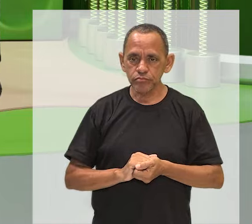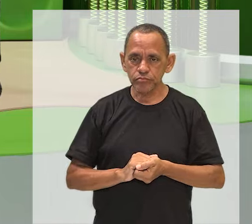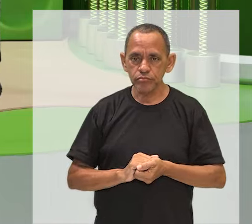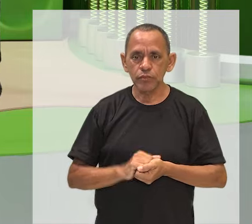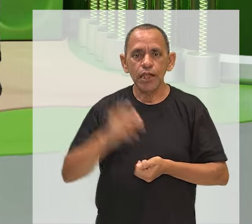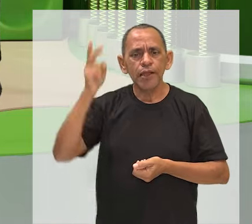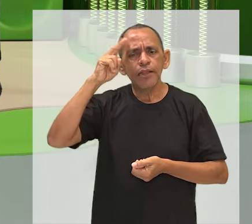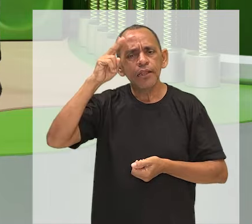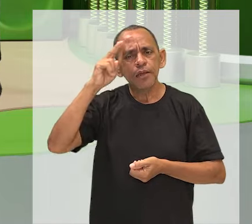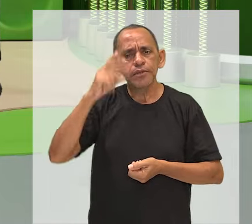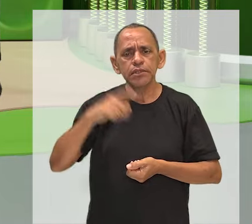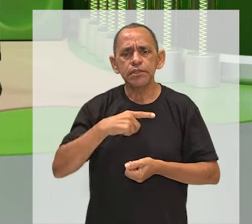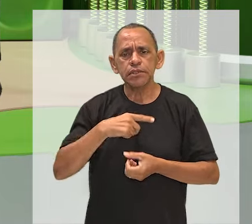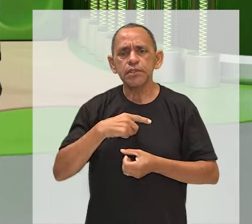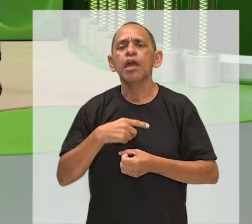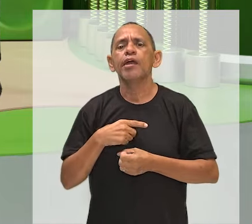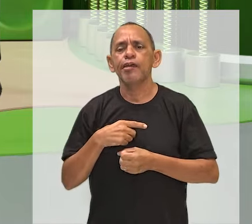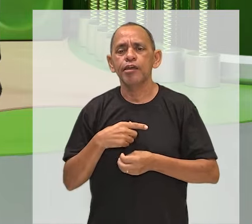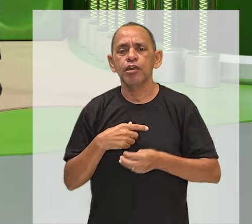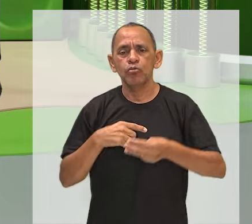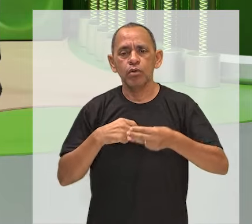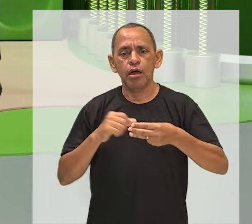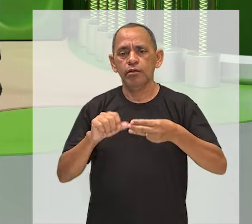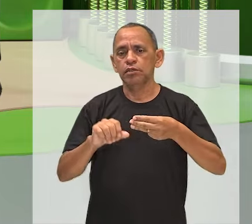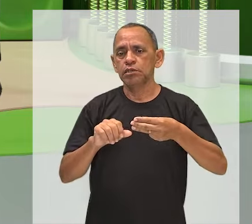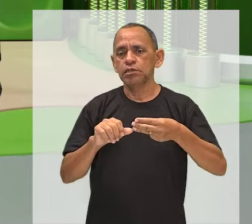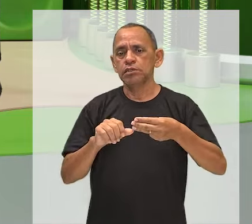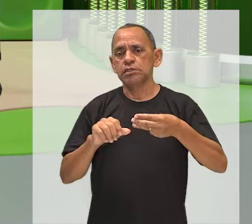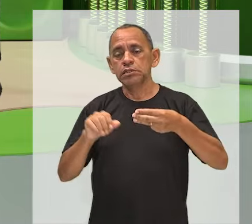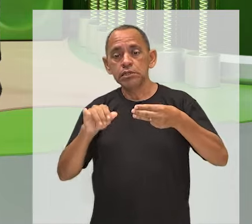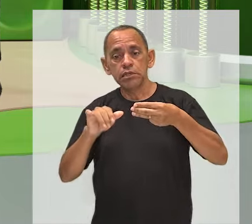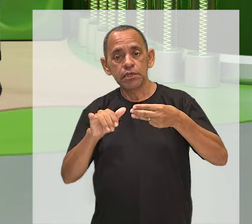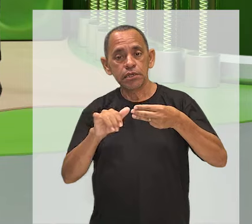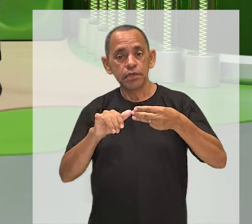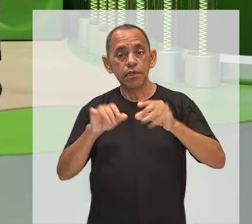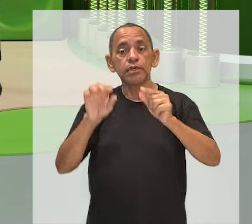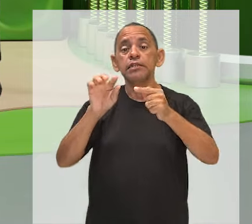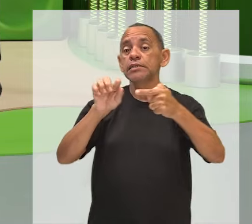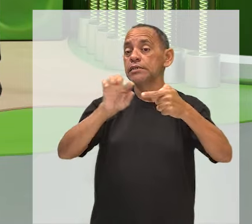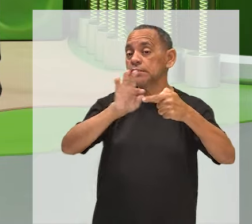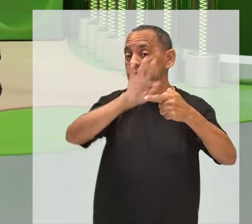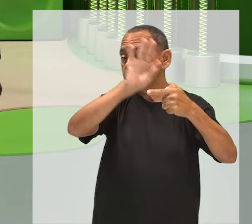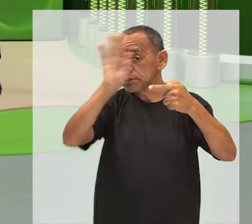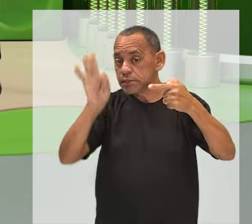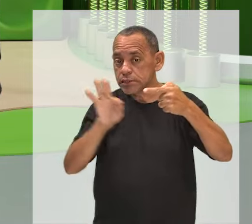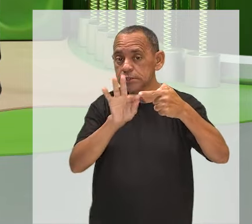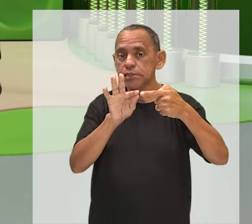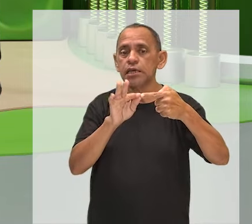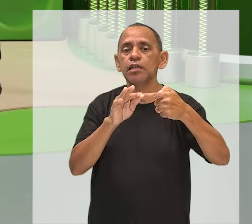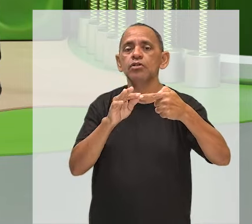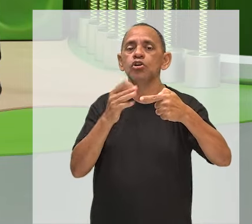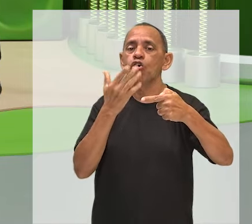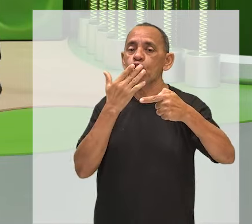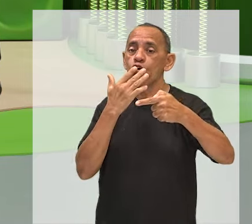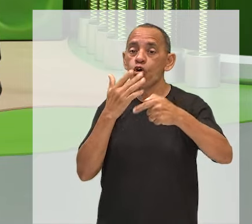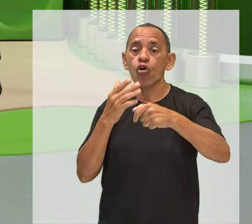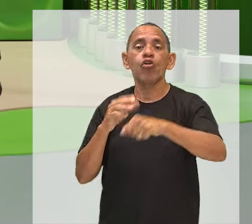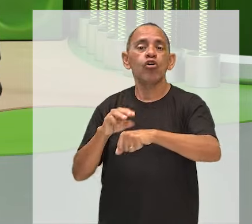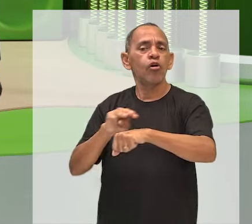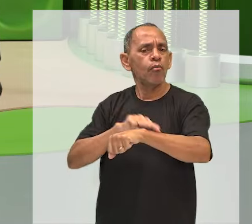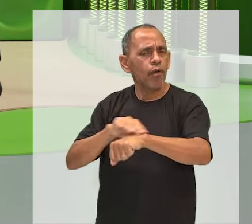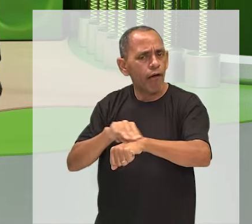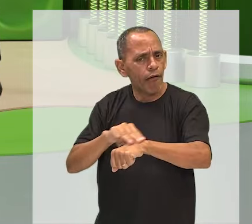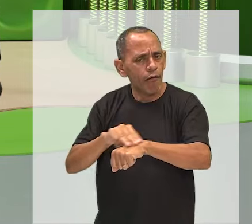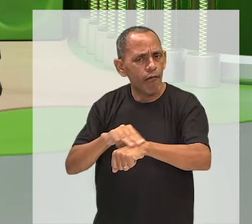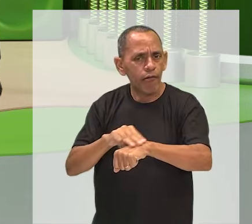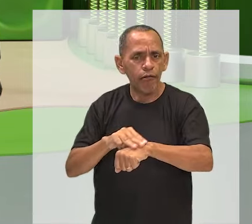gente tem uma outra célula que fica ali mais acima, né? Você está enxergando aí em marrom, tá? Elas são as células de